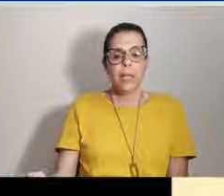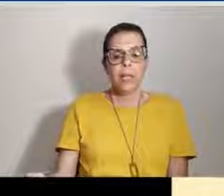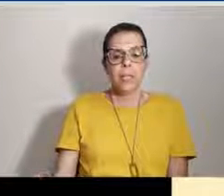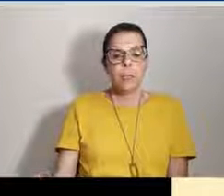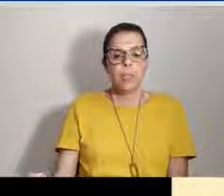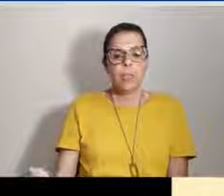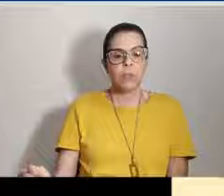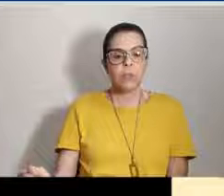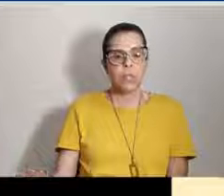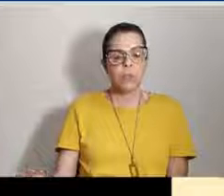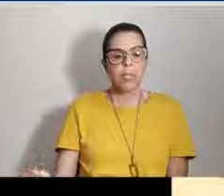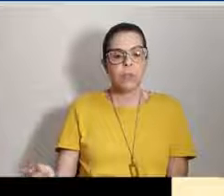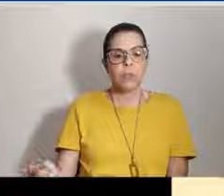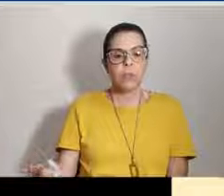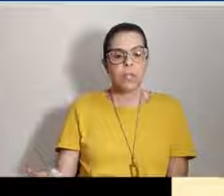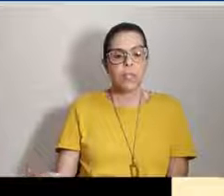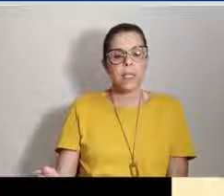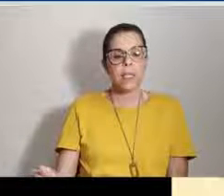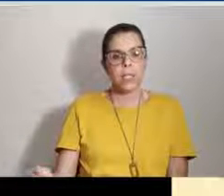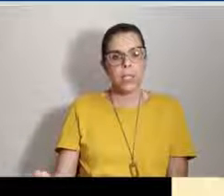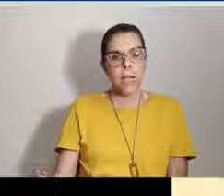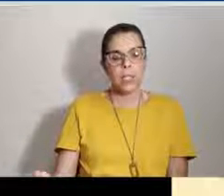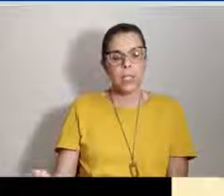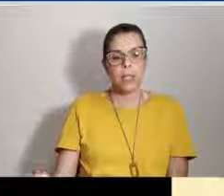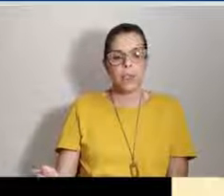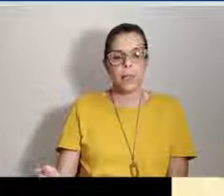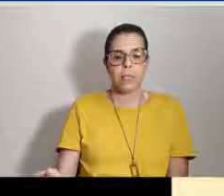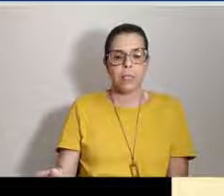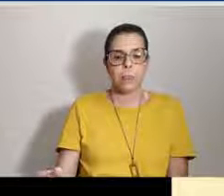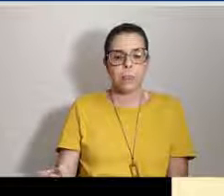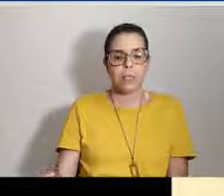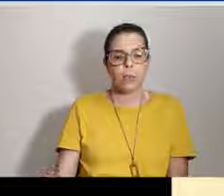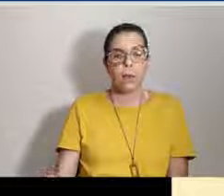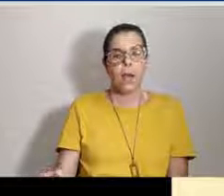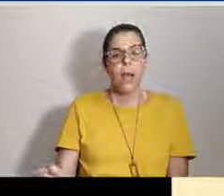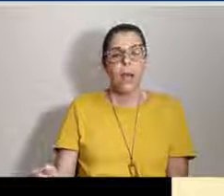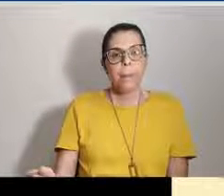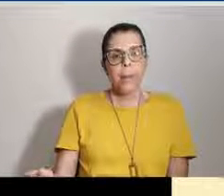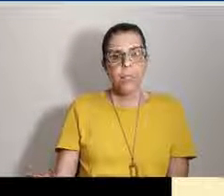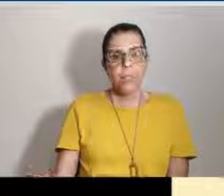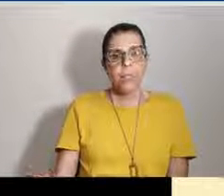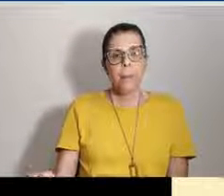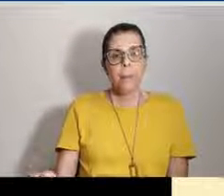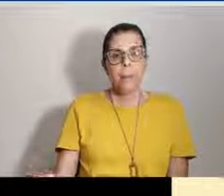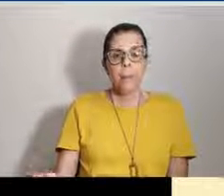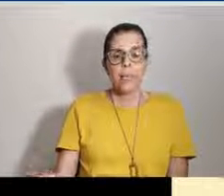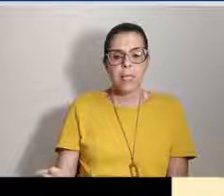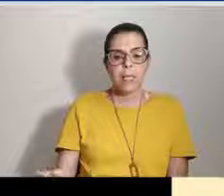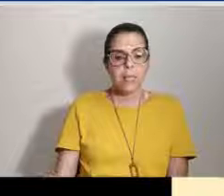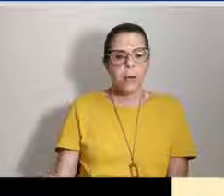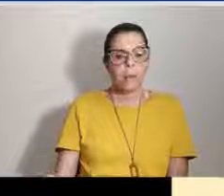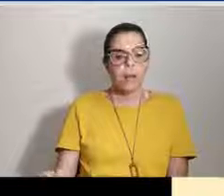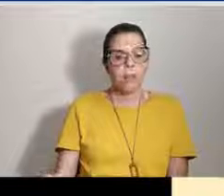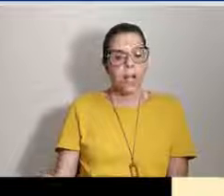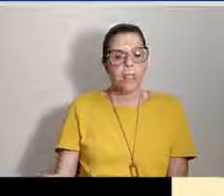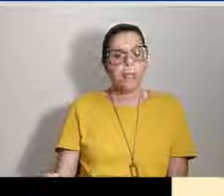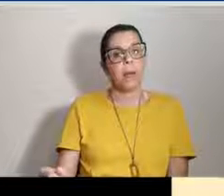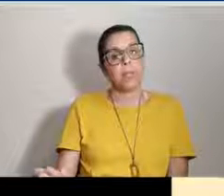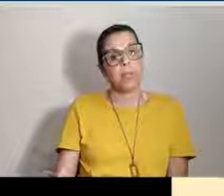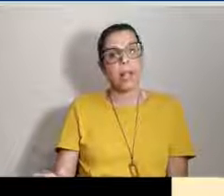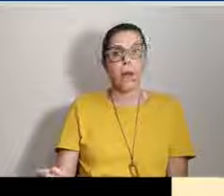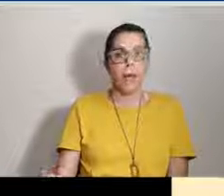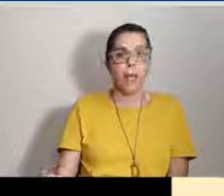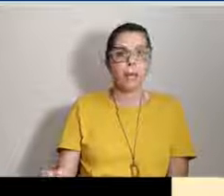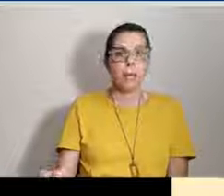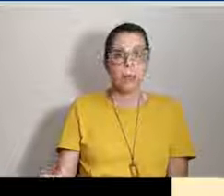que nós analisamos e discutimos a importância da didática na formação do professor a partir da problematização da